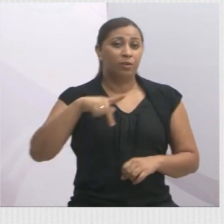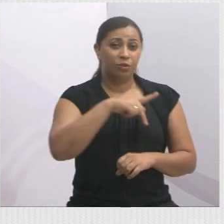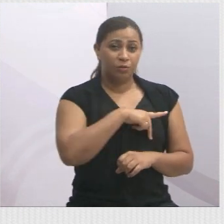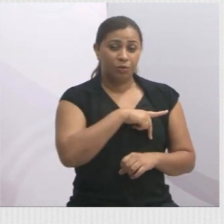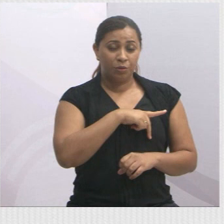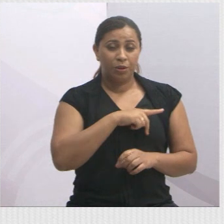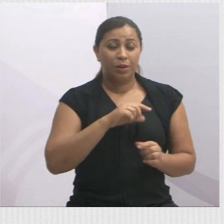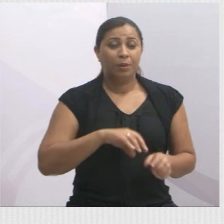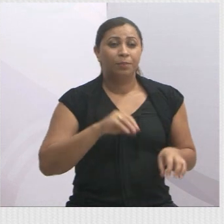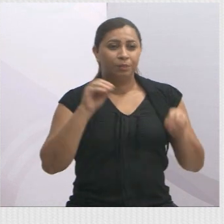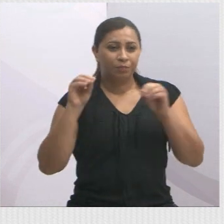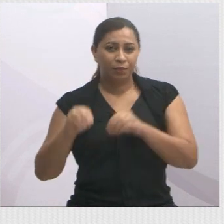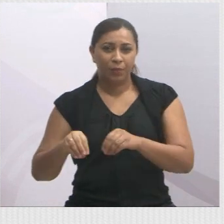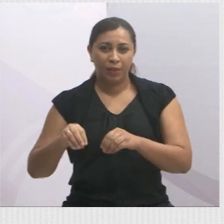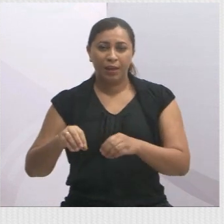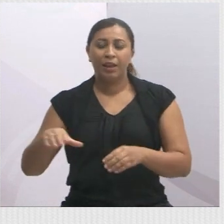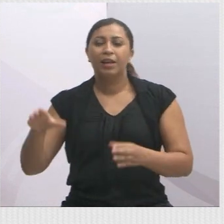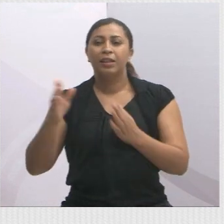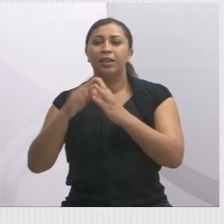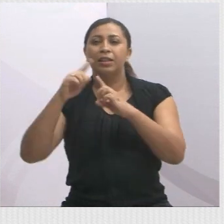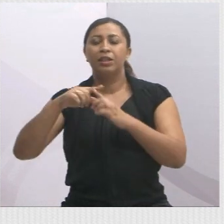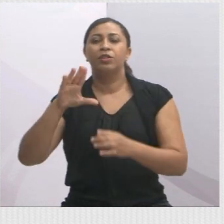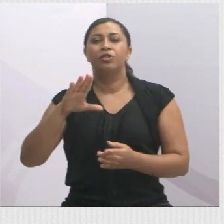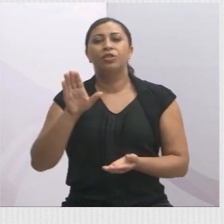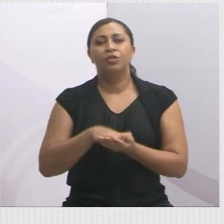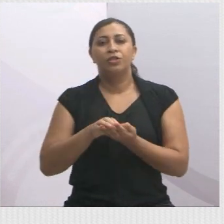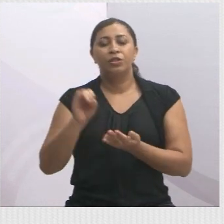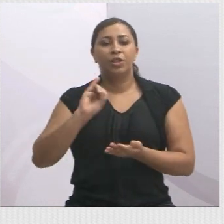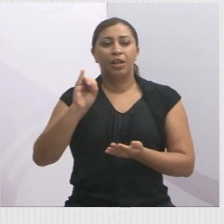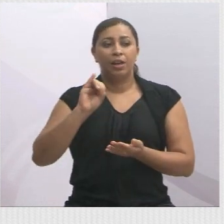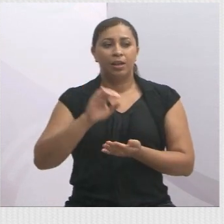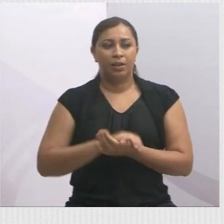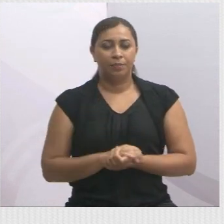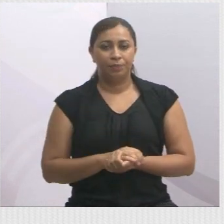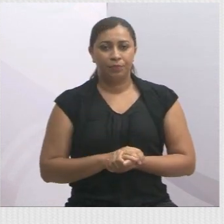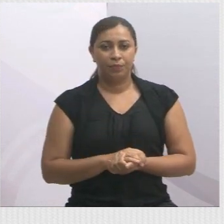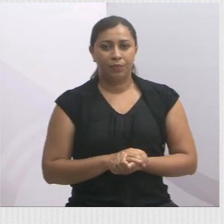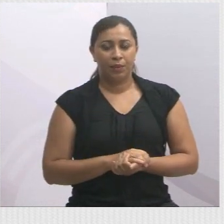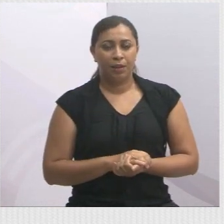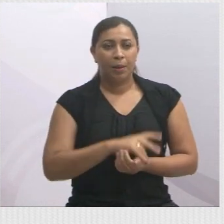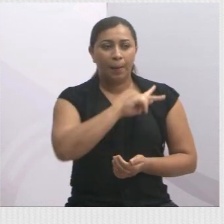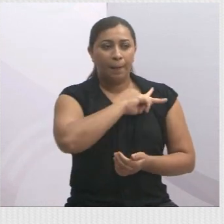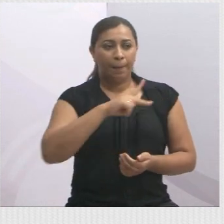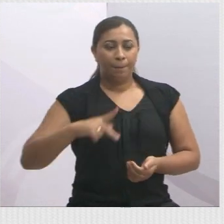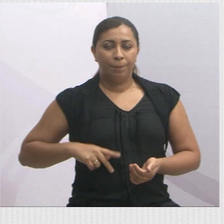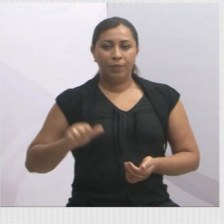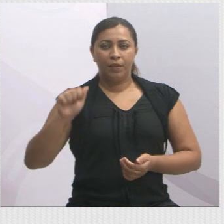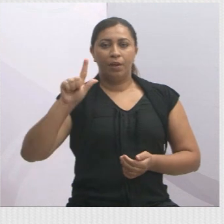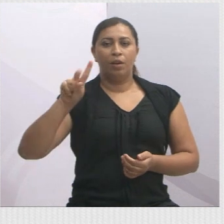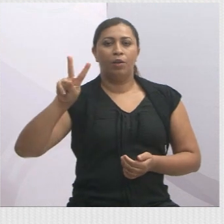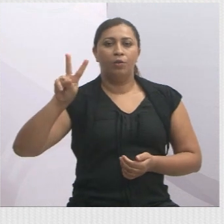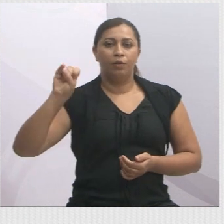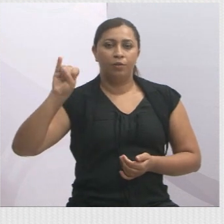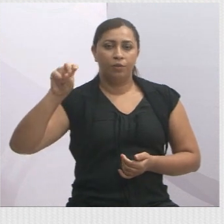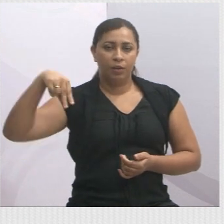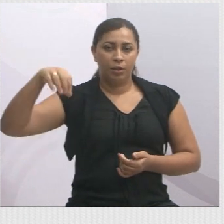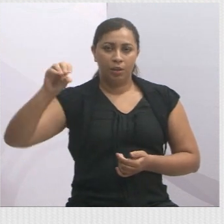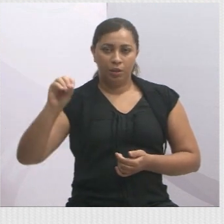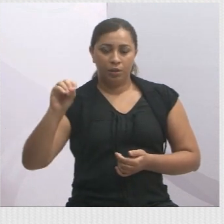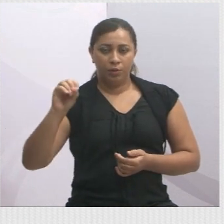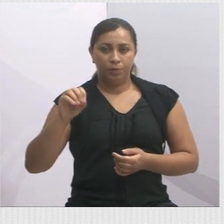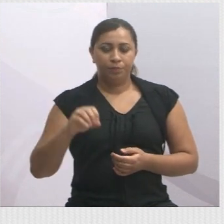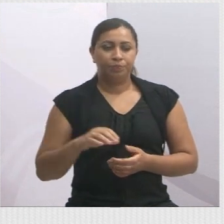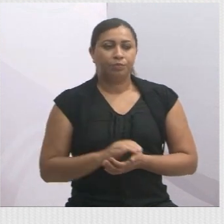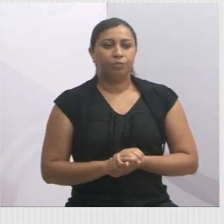primeira diretoria da igreja de Jacareí, que ficou composta assim: presidente, pastor Alvino Molim Bochá,